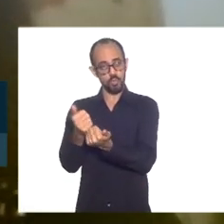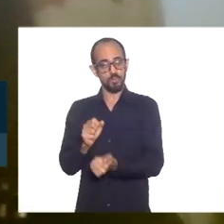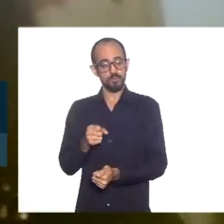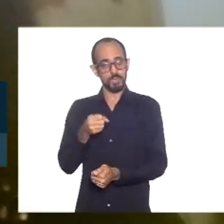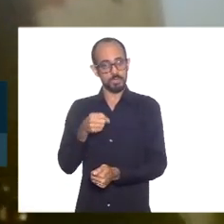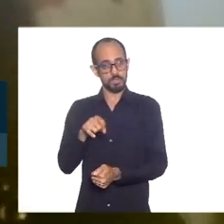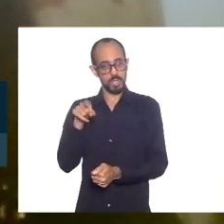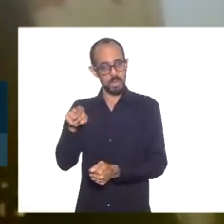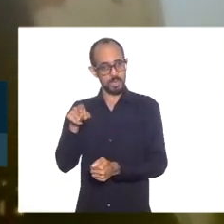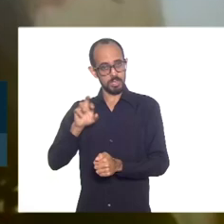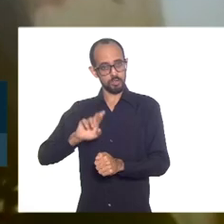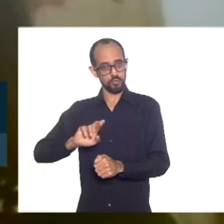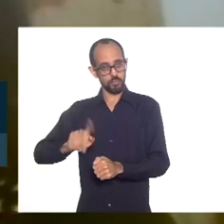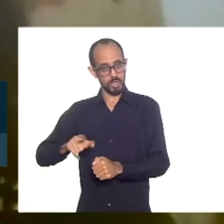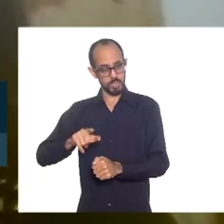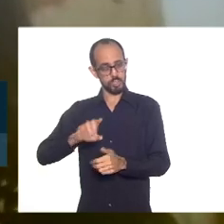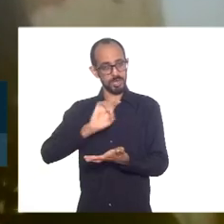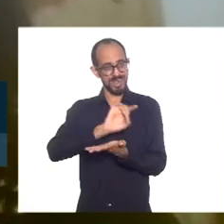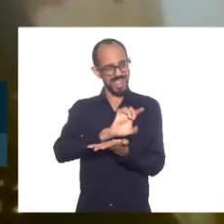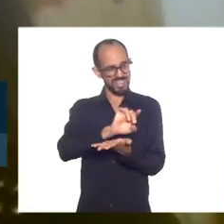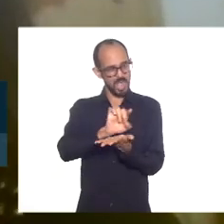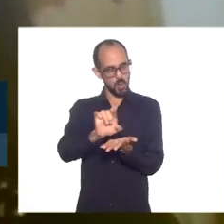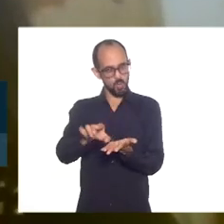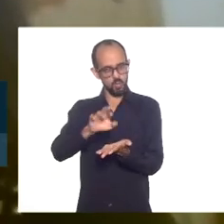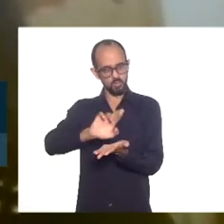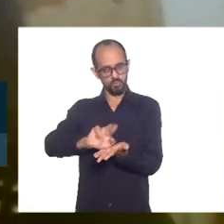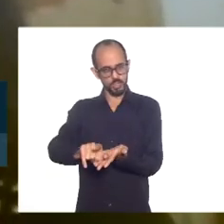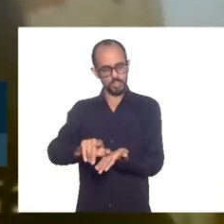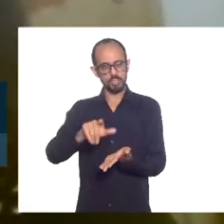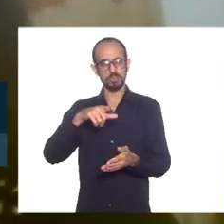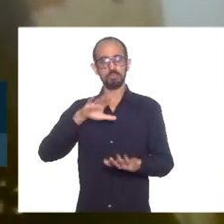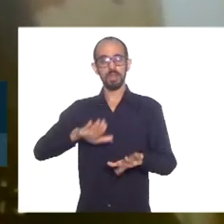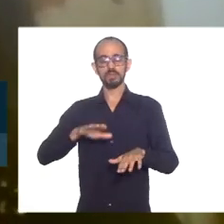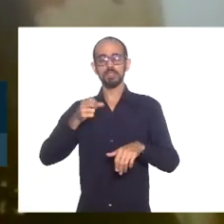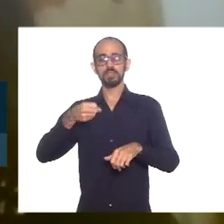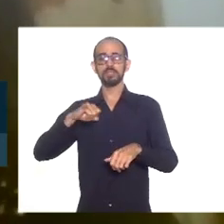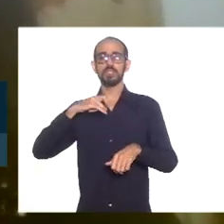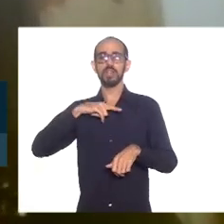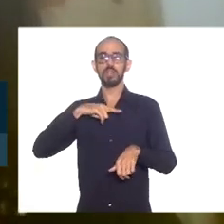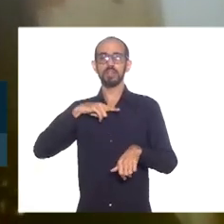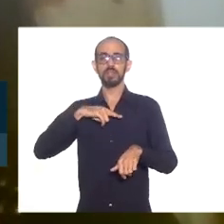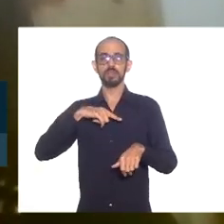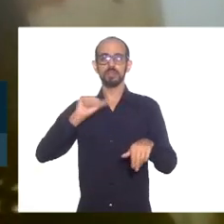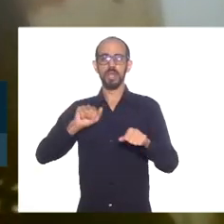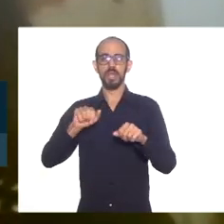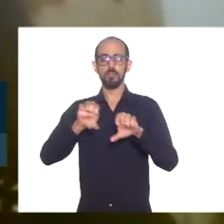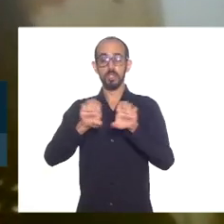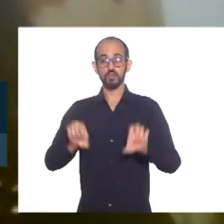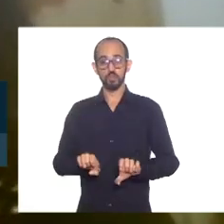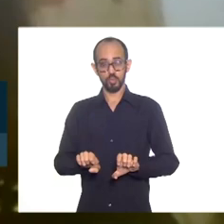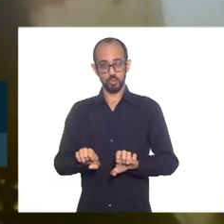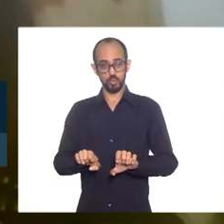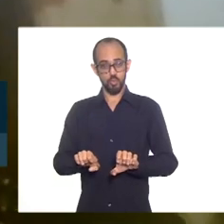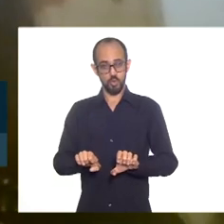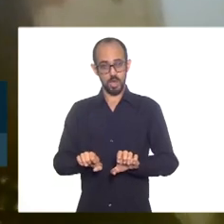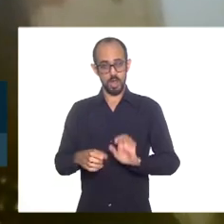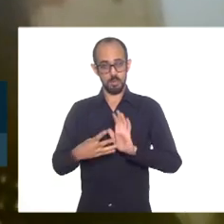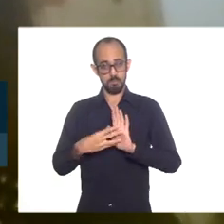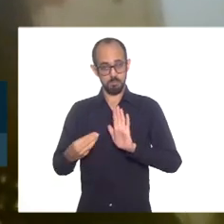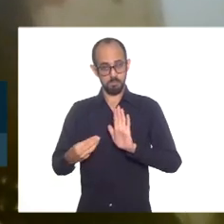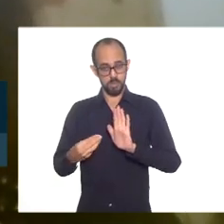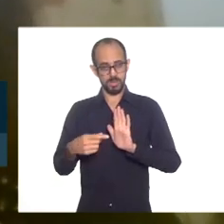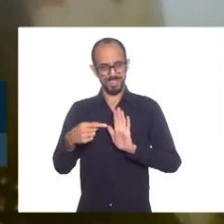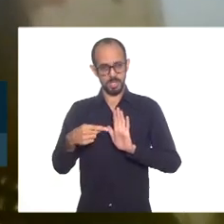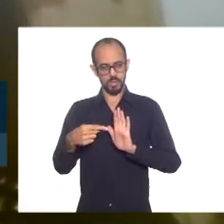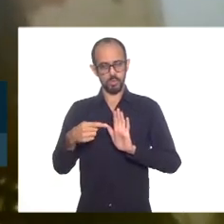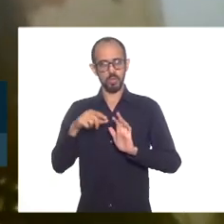possa ser diferente da outra, ainda que ela tenha uma base comum grande, né,